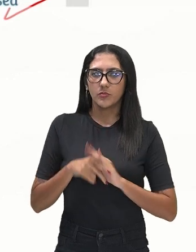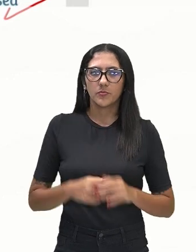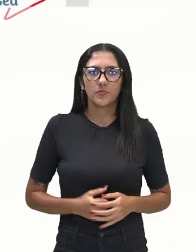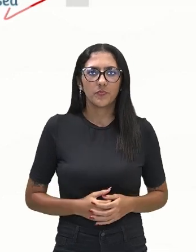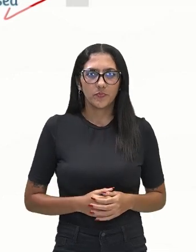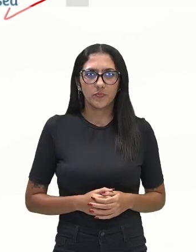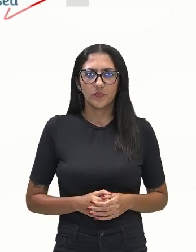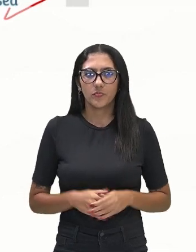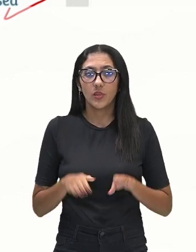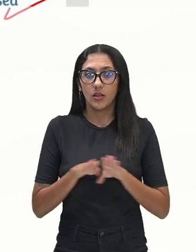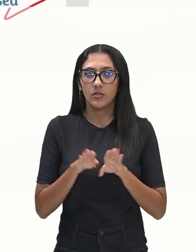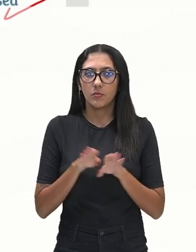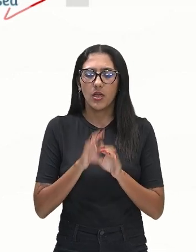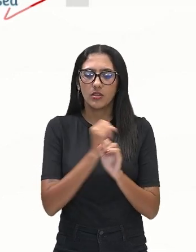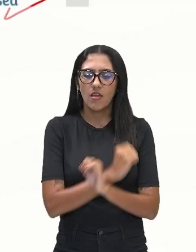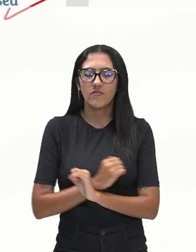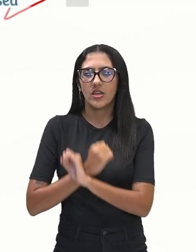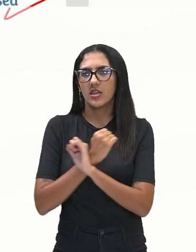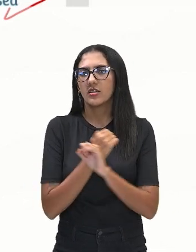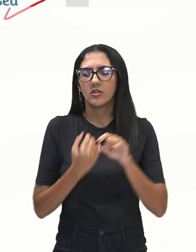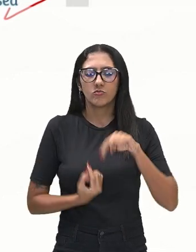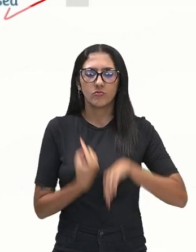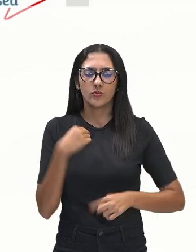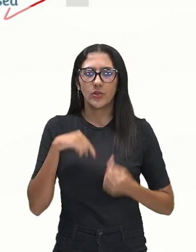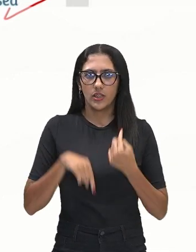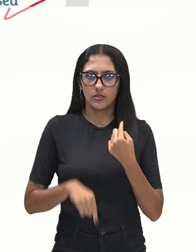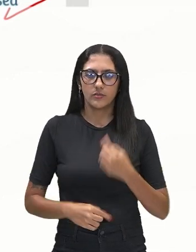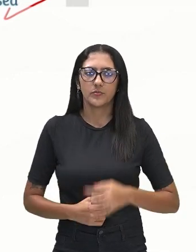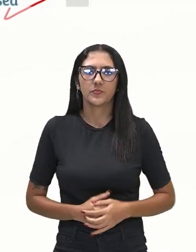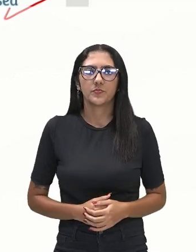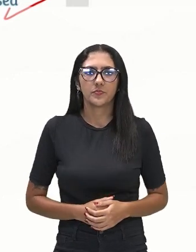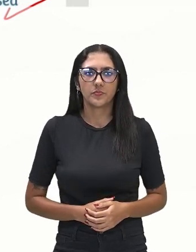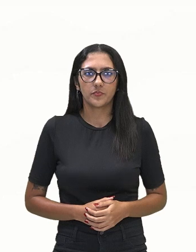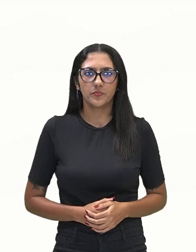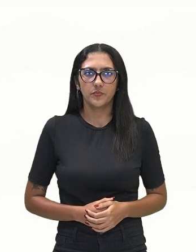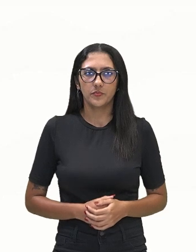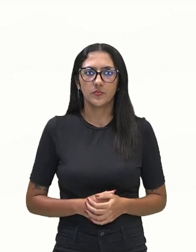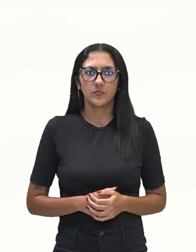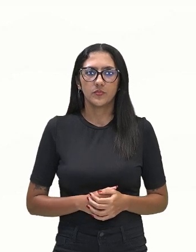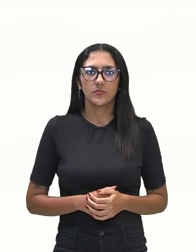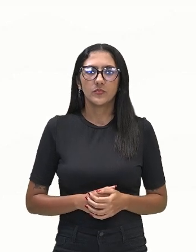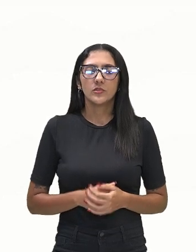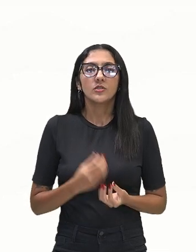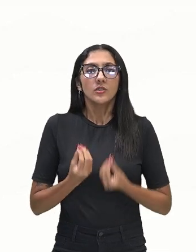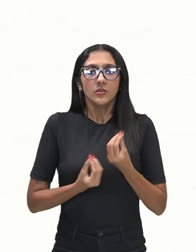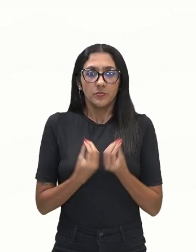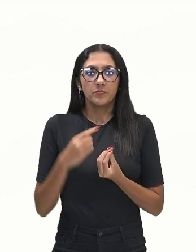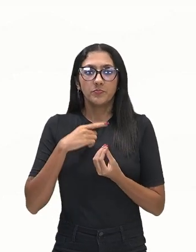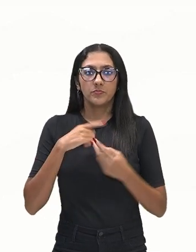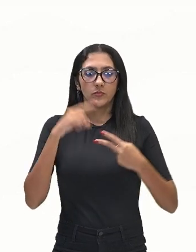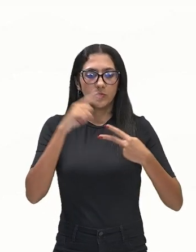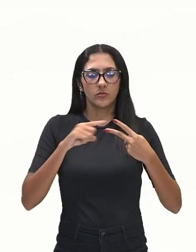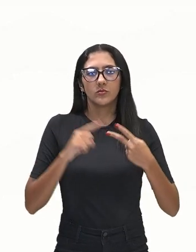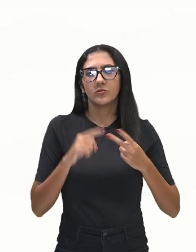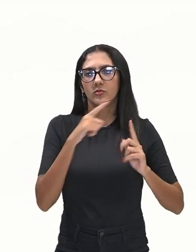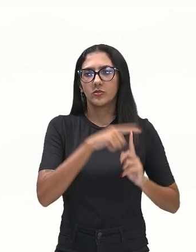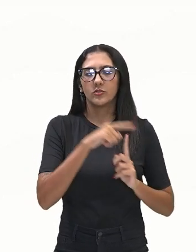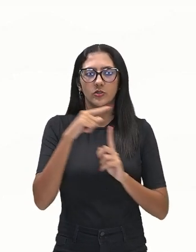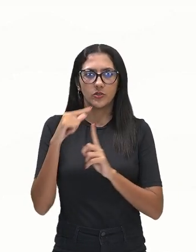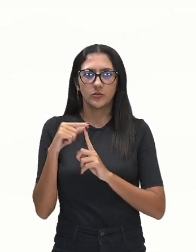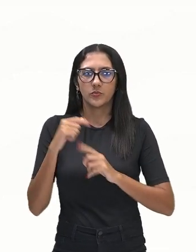ajudam na defesa do nosso organismo. E aí, para a defesa do organismo, existem dois tipos de sistema